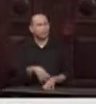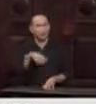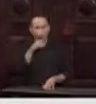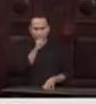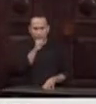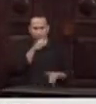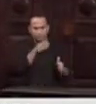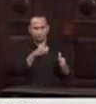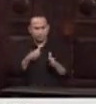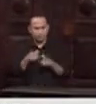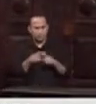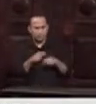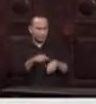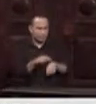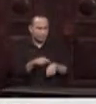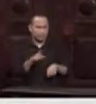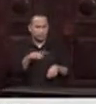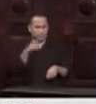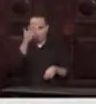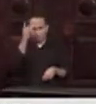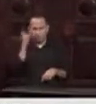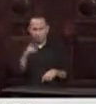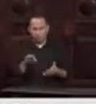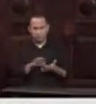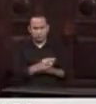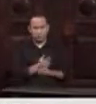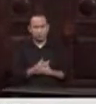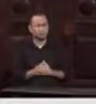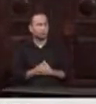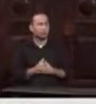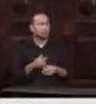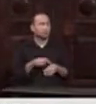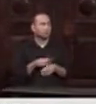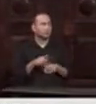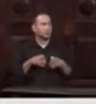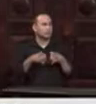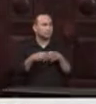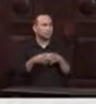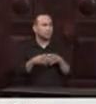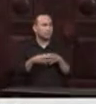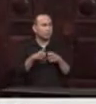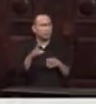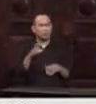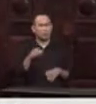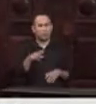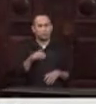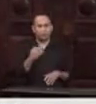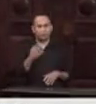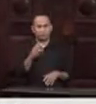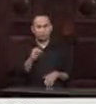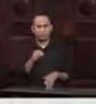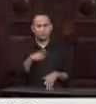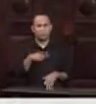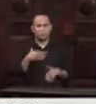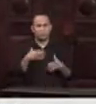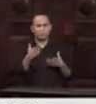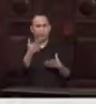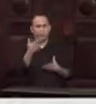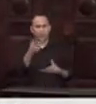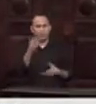para não avançar muito no tempo, ainda há outros oradores inscritos, nesse corujão, como tem chamado aqui o deputado Conte Bittencourt,